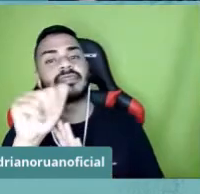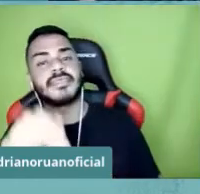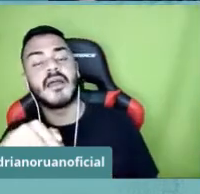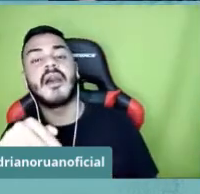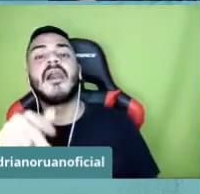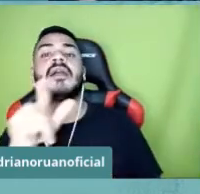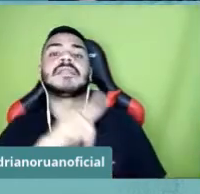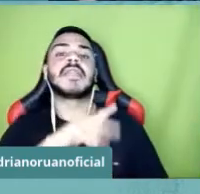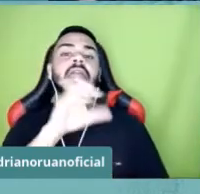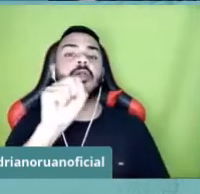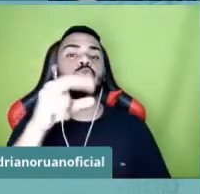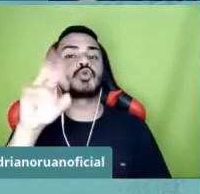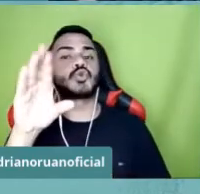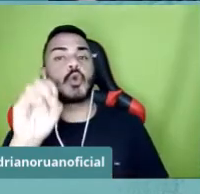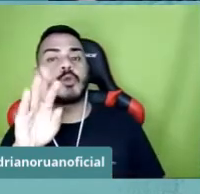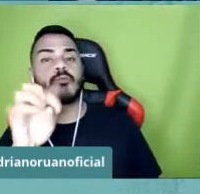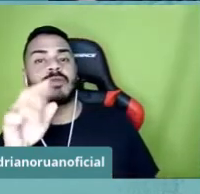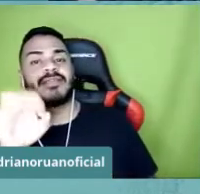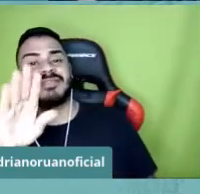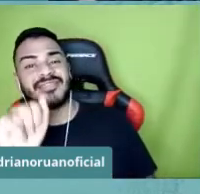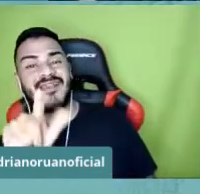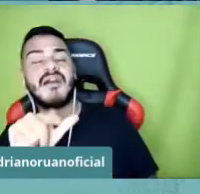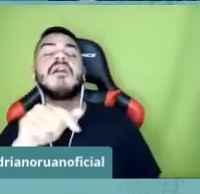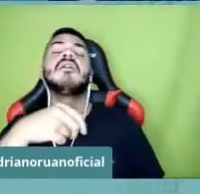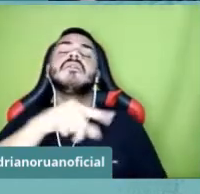tem algumas coisas também em análise, né?